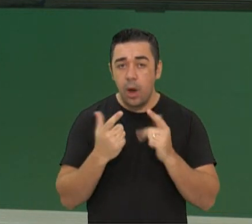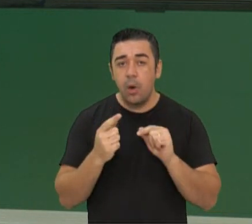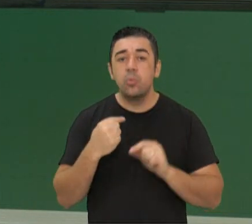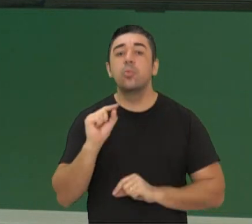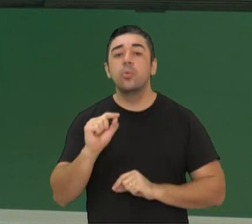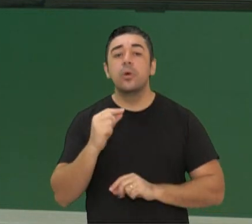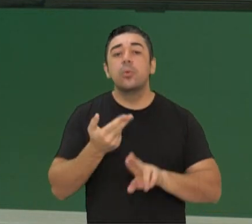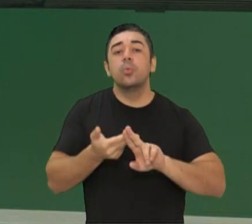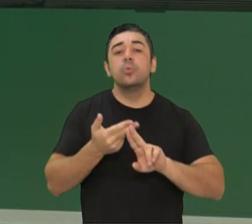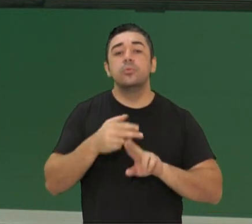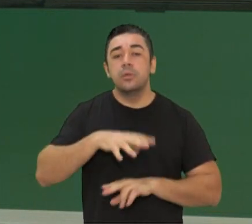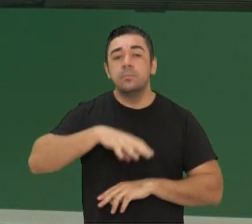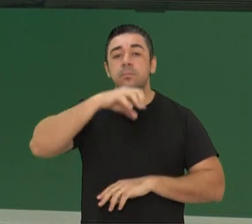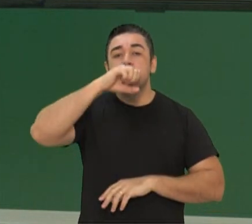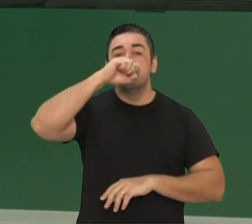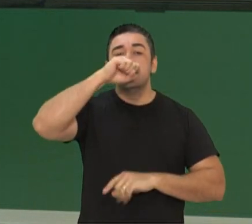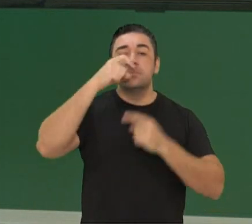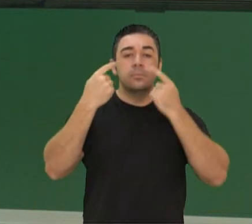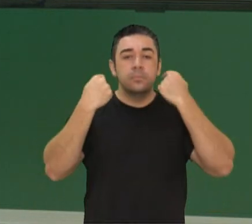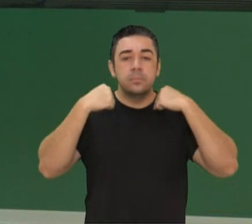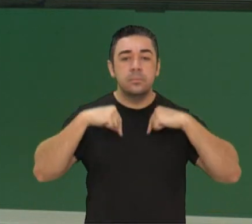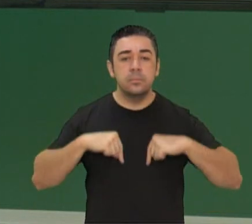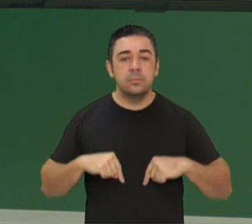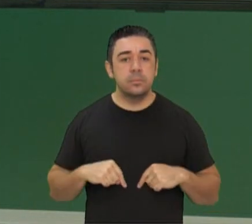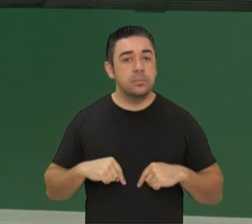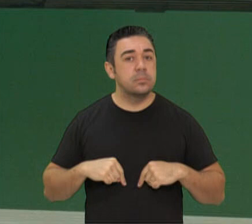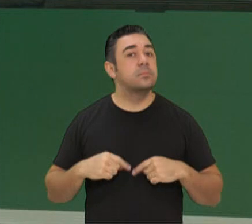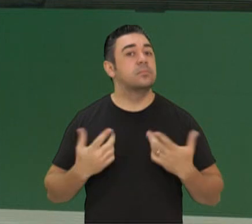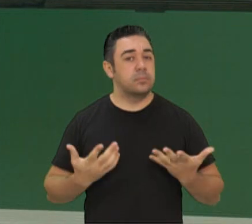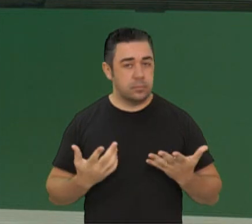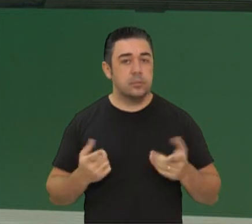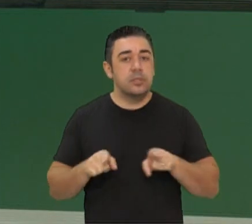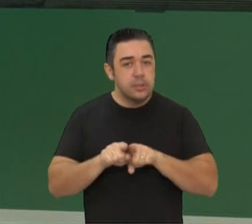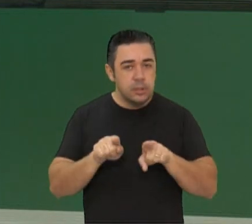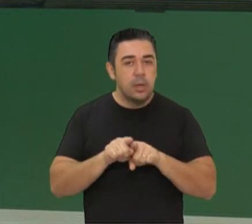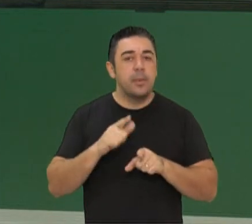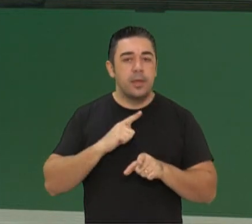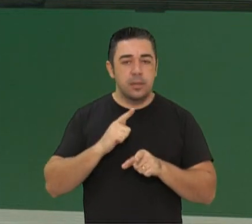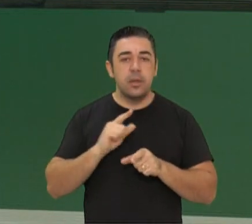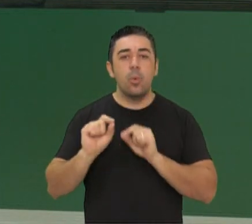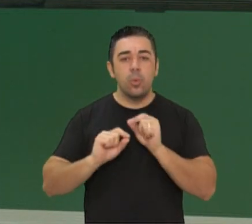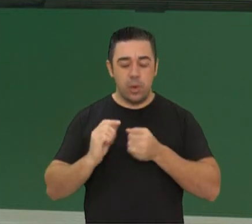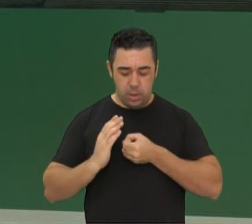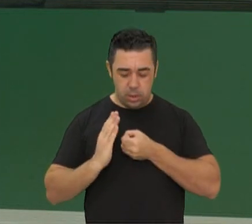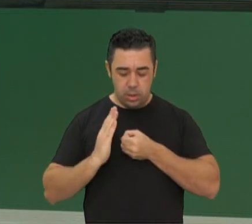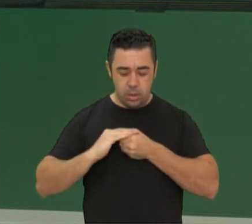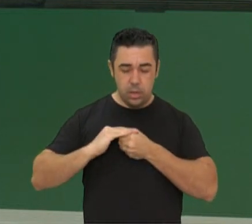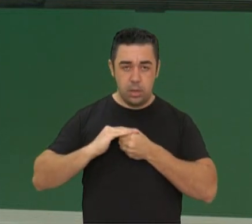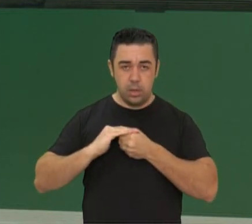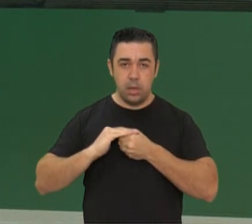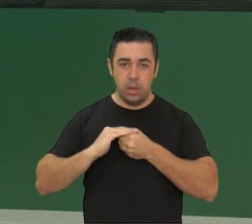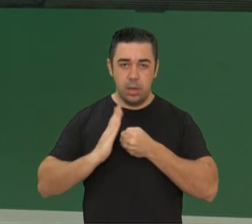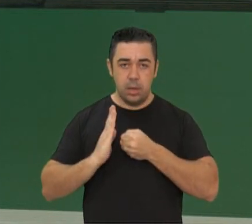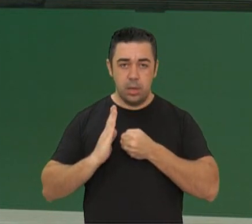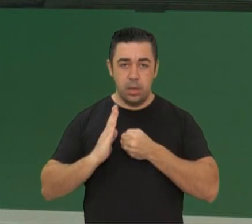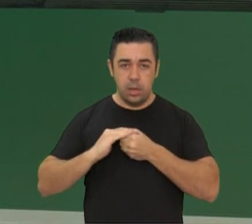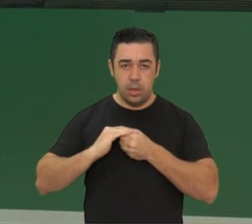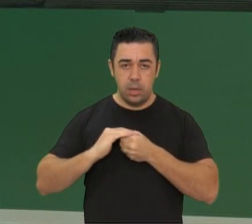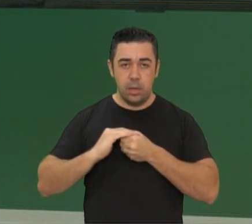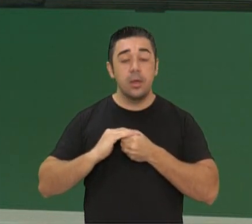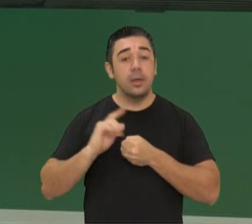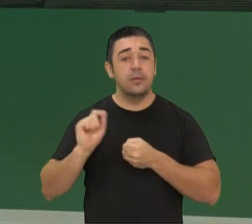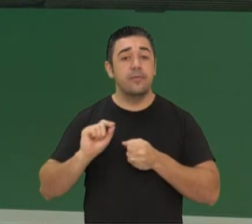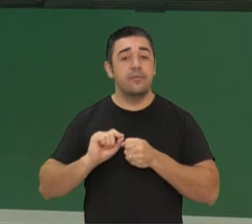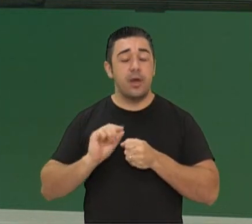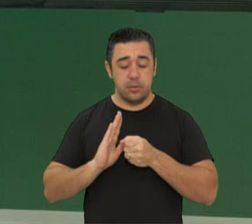respiratório? Então, neste momento, nós temos aqui uma tampinha, né, que é a epiglote. A epiglote,